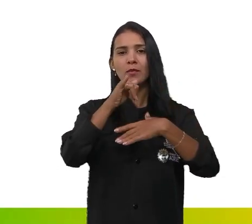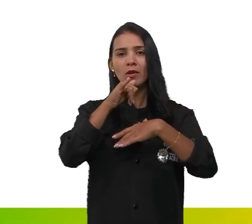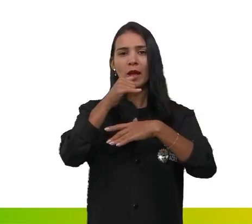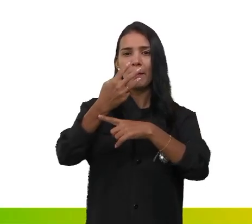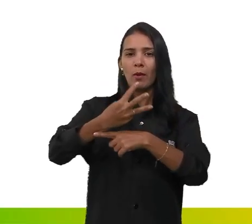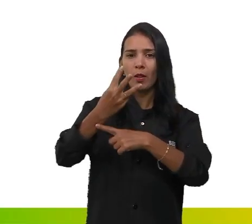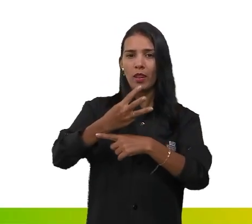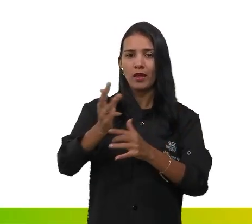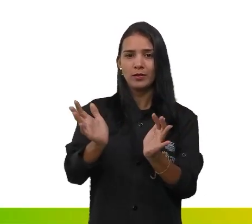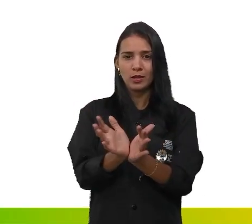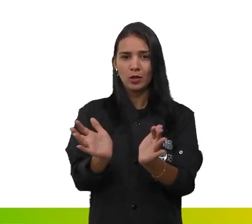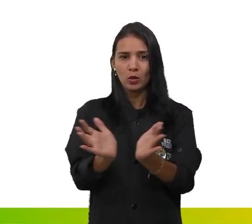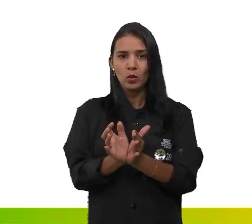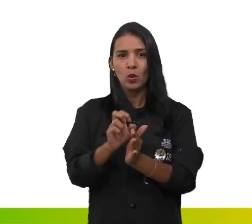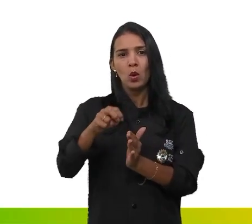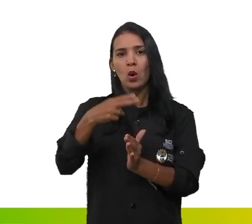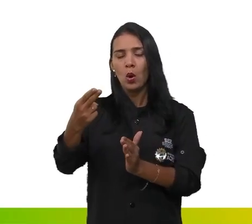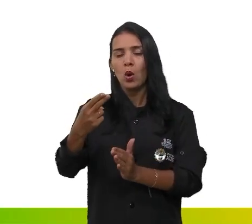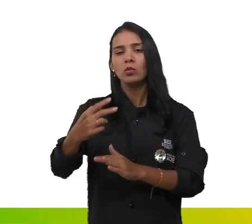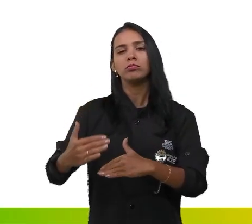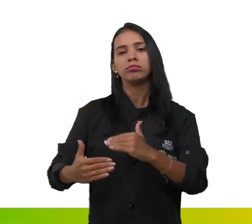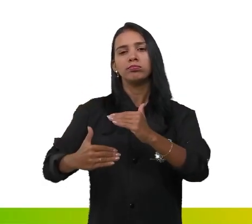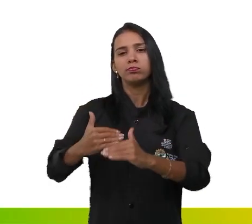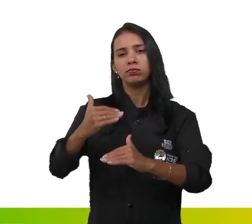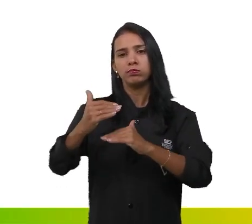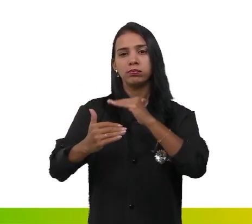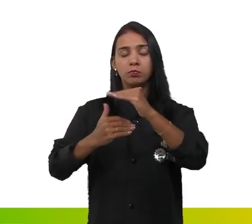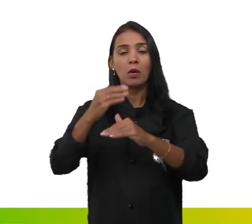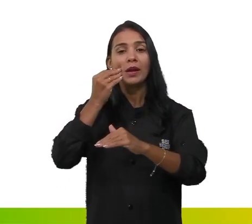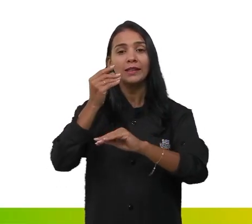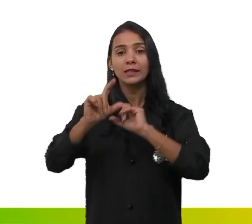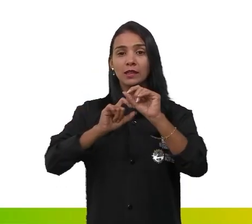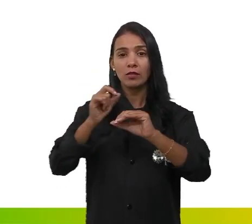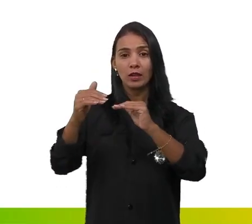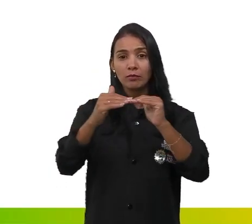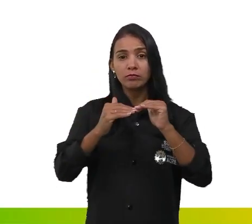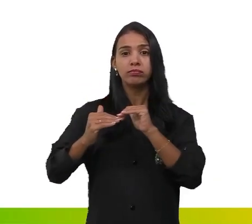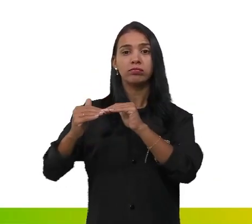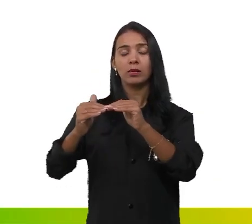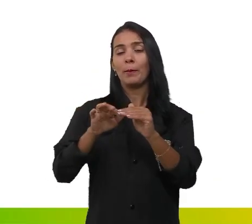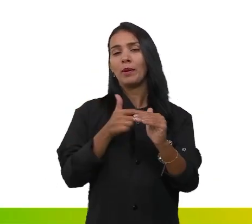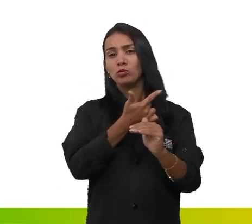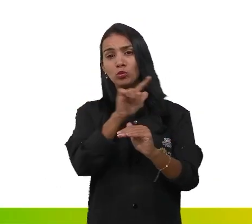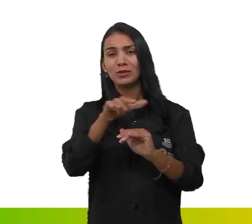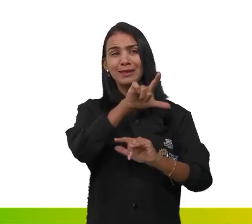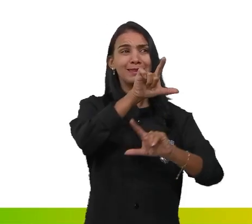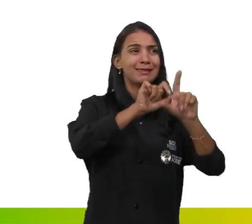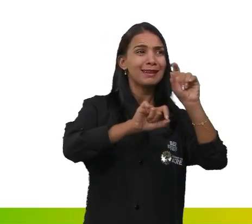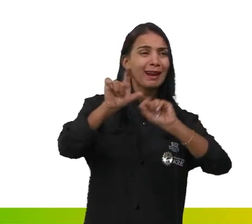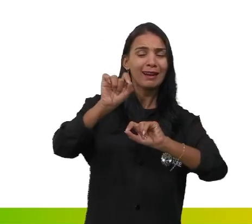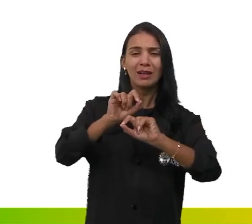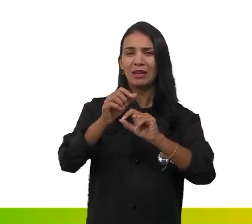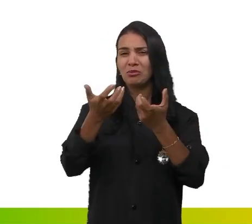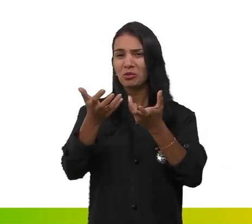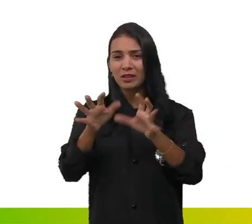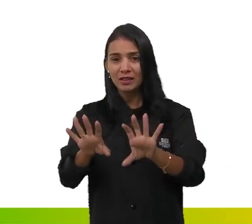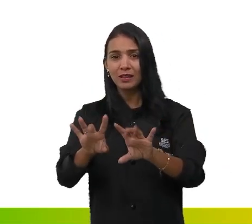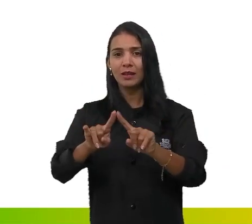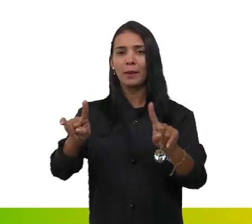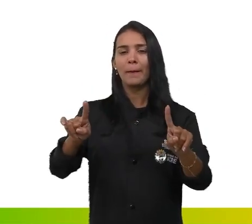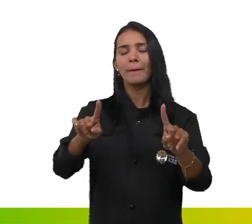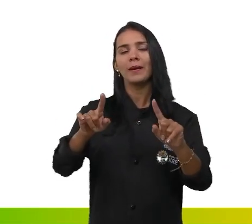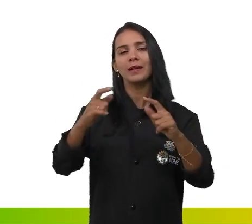em desenvolvimento, que buscavam uma neutralidade ideológica. Eles não queriam escolher nem o socialismo e muito